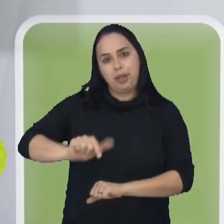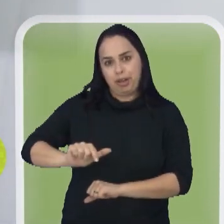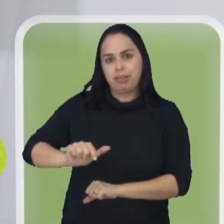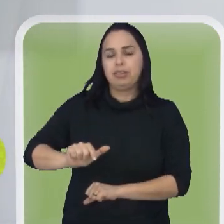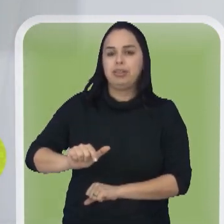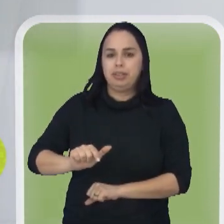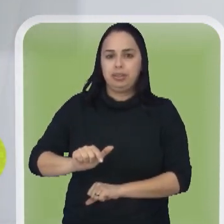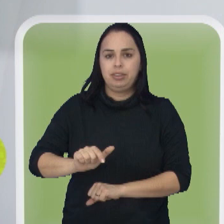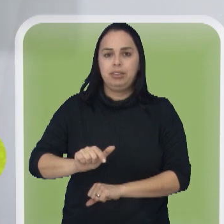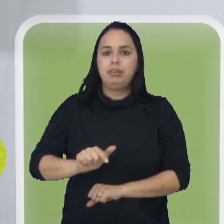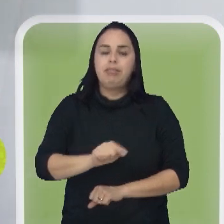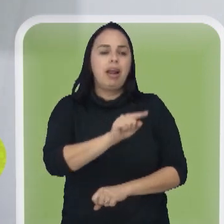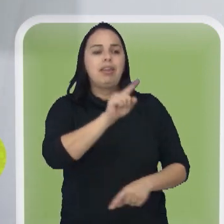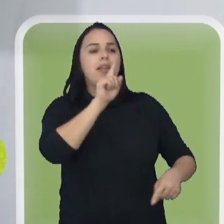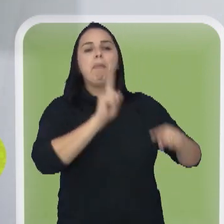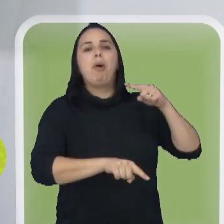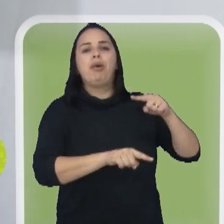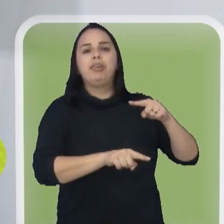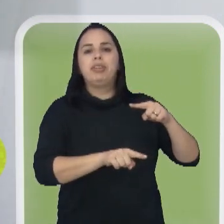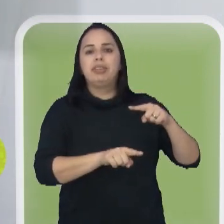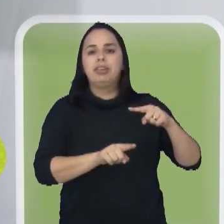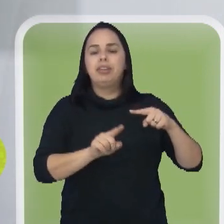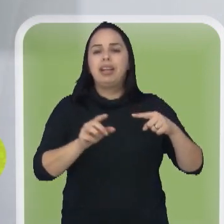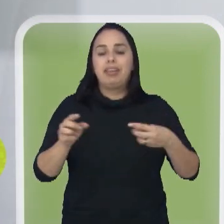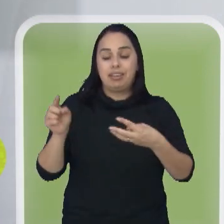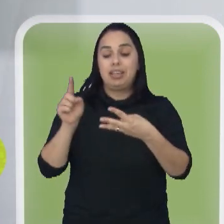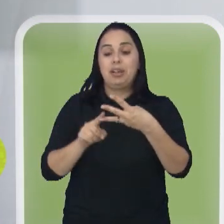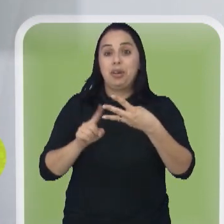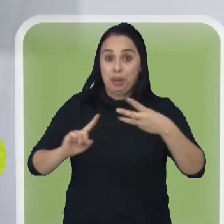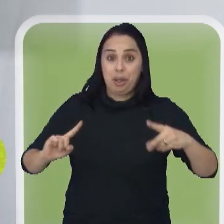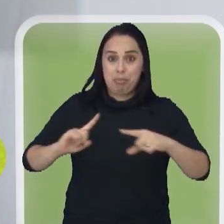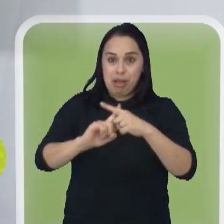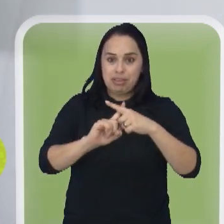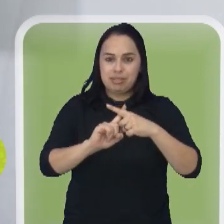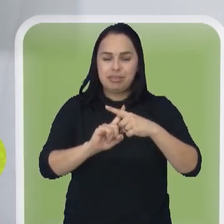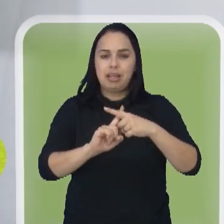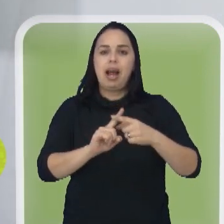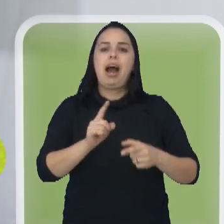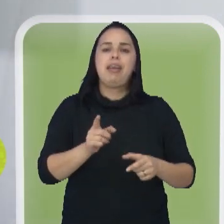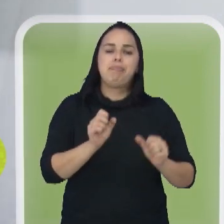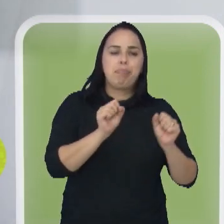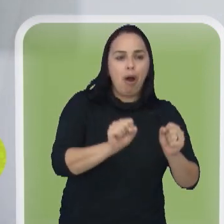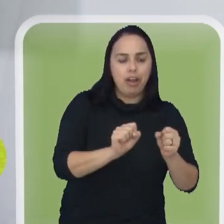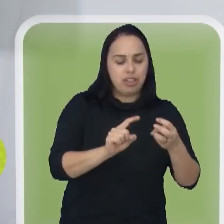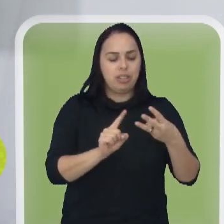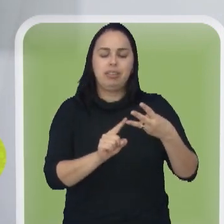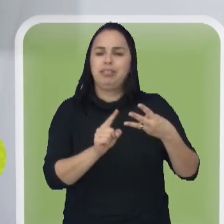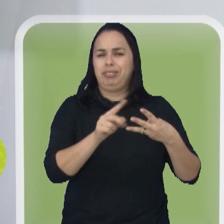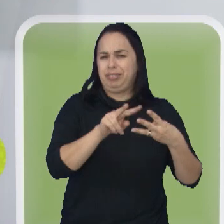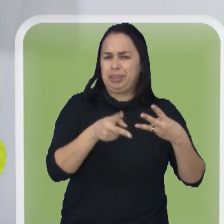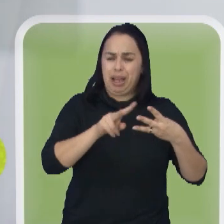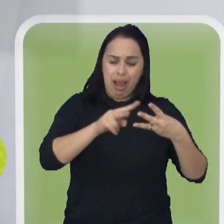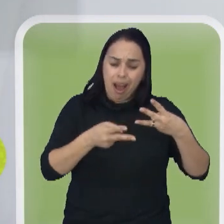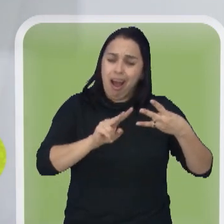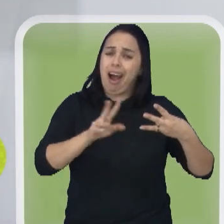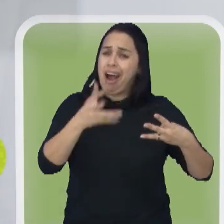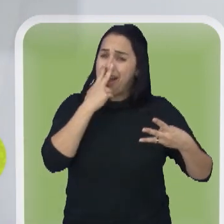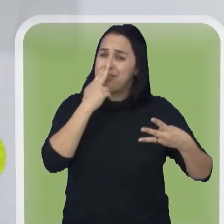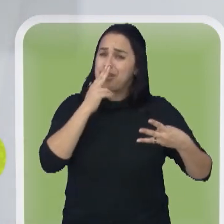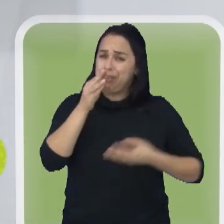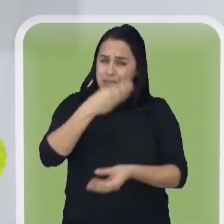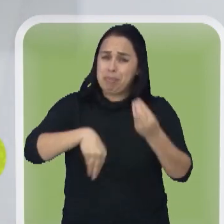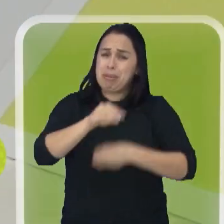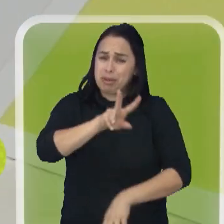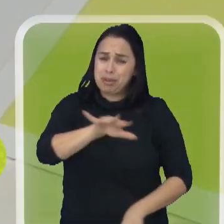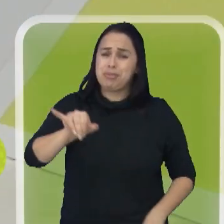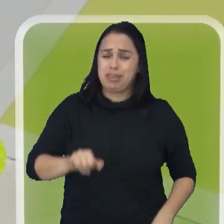impedirem de jogar de novo. Na terceira partida, se tiver, aí legalizarem de novo, enfim, acho que até o final do campeonato vai ficar uma bagunça